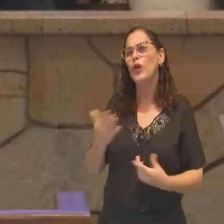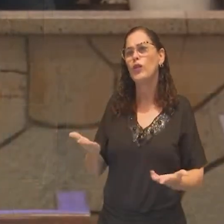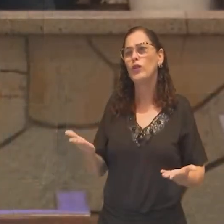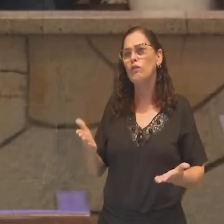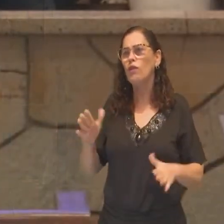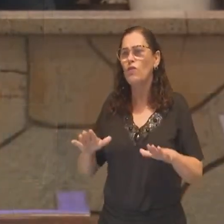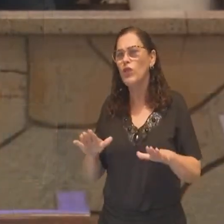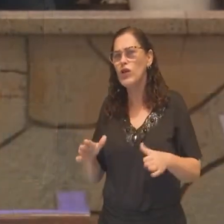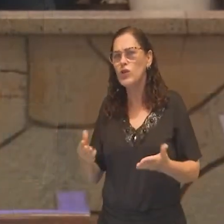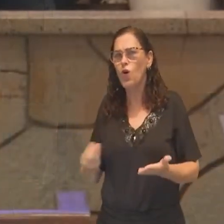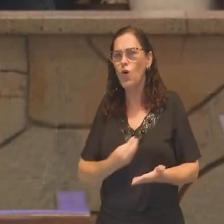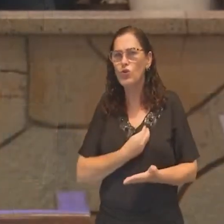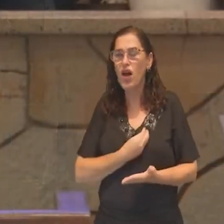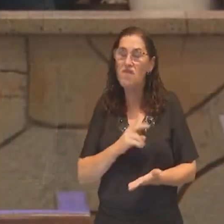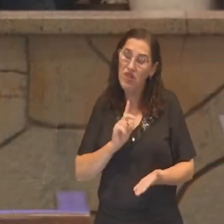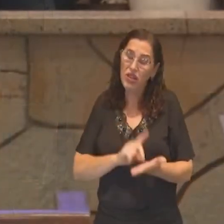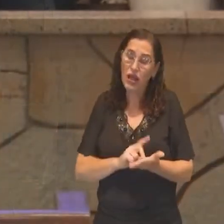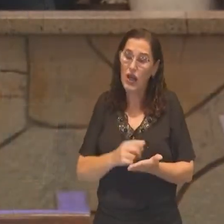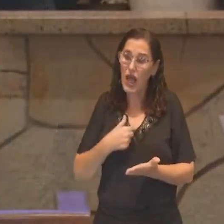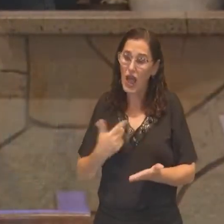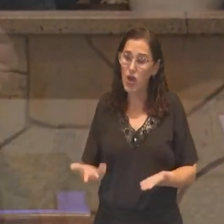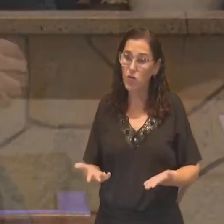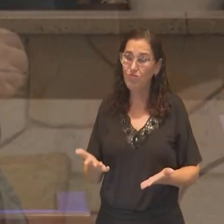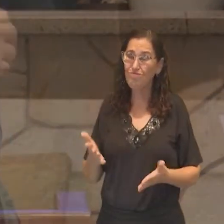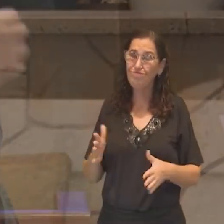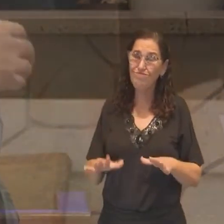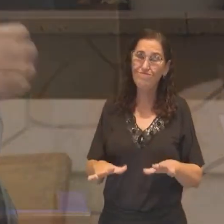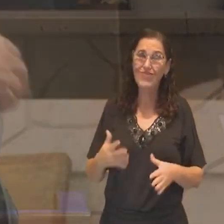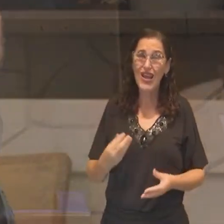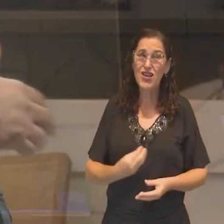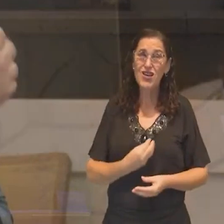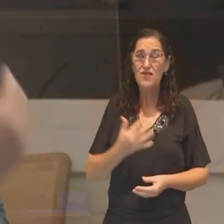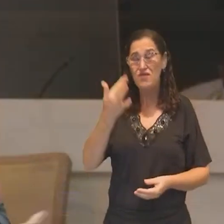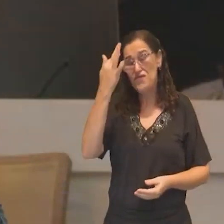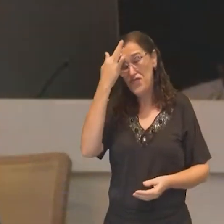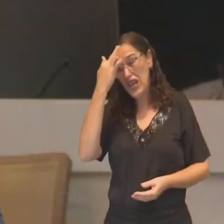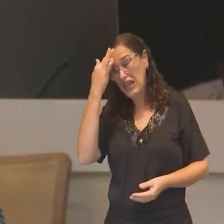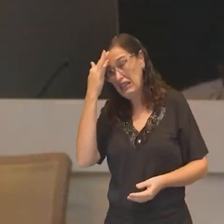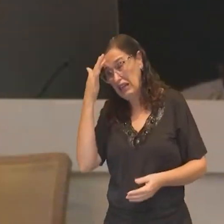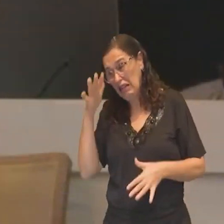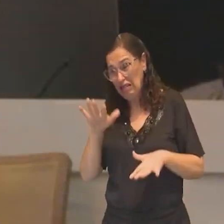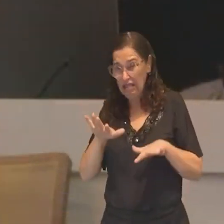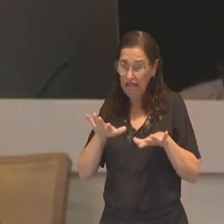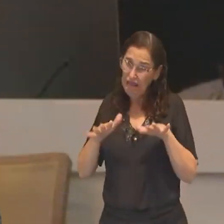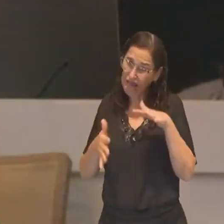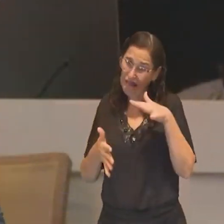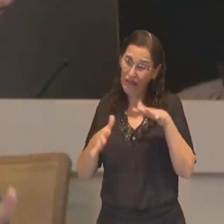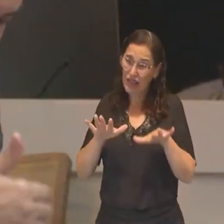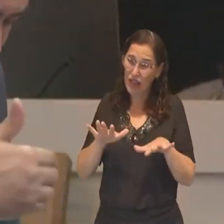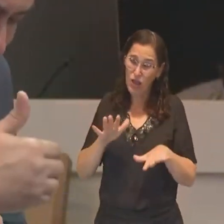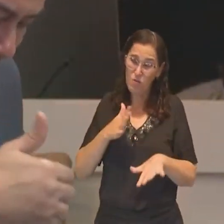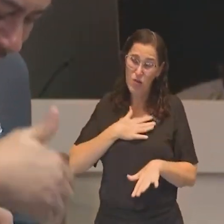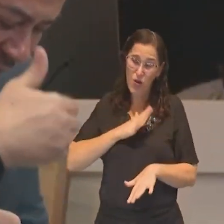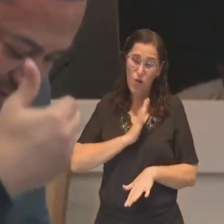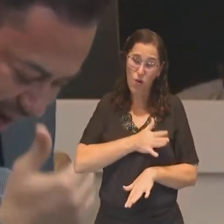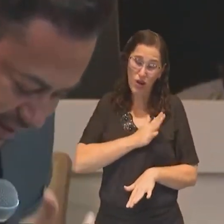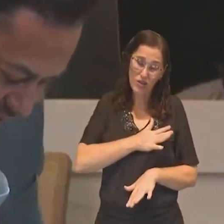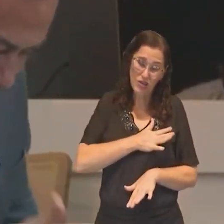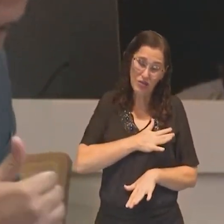se encontra assim: pastor, é verdade, eu estou com a minha fé está morna, meu coração